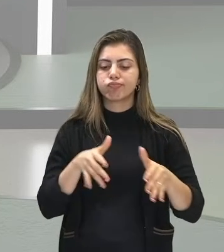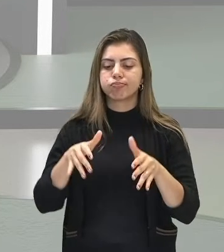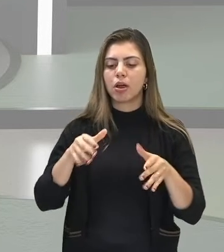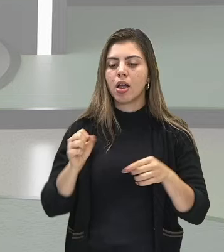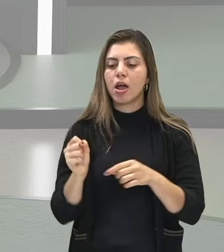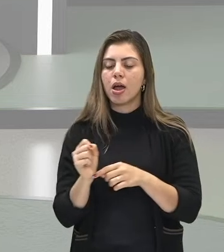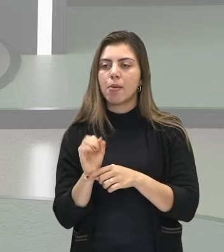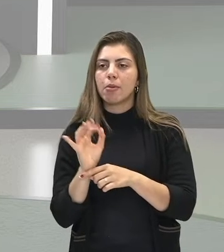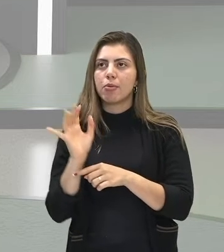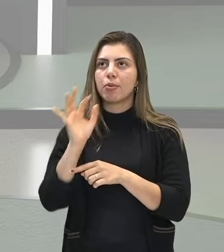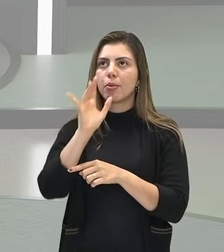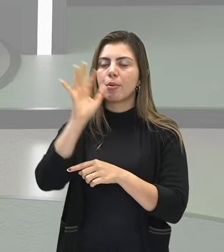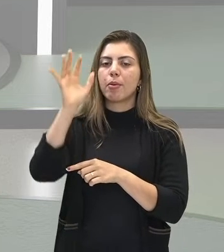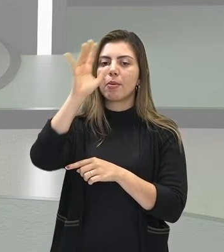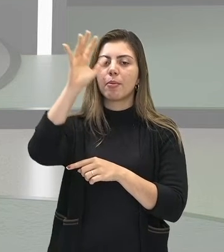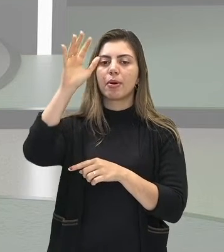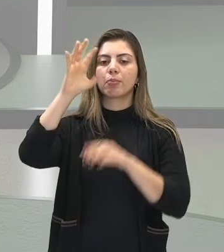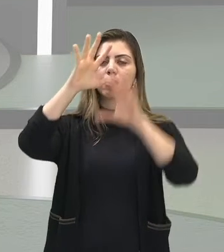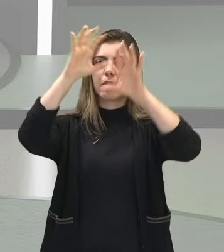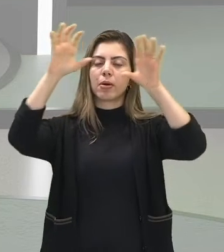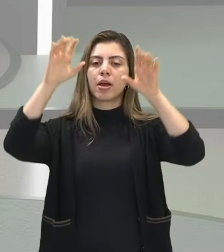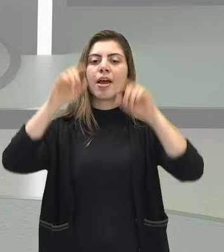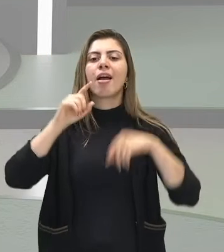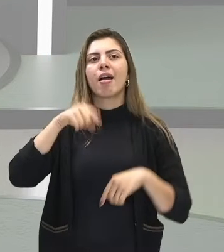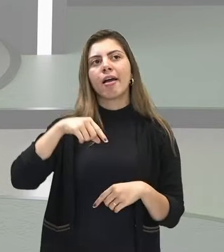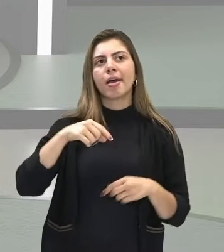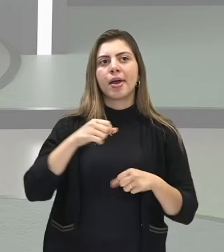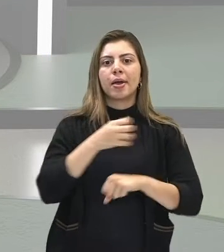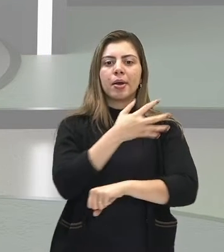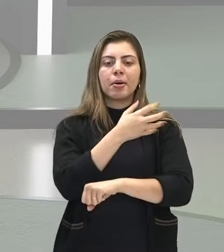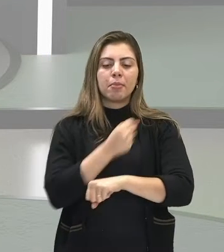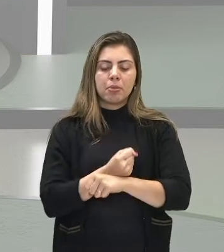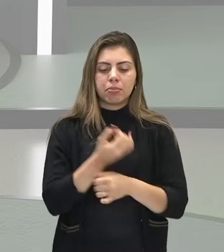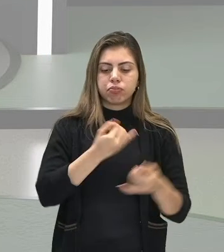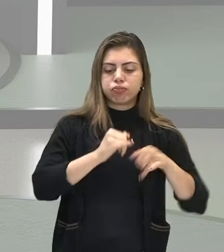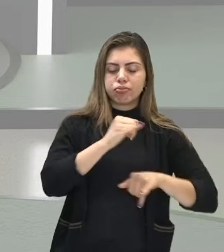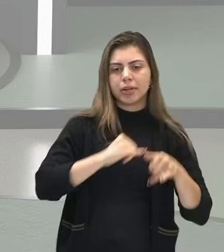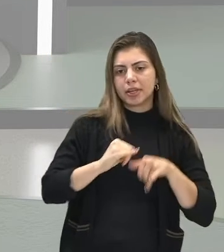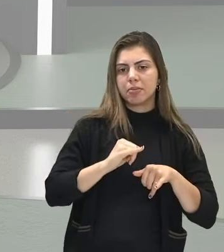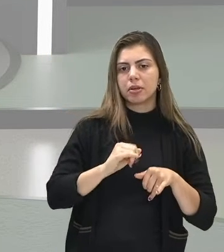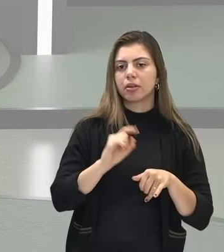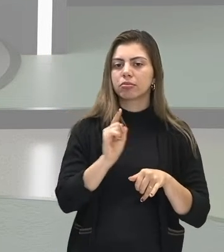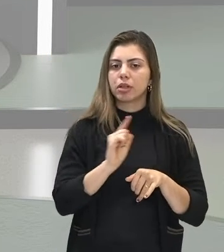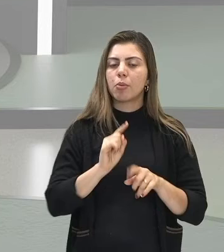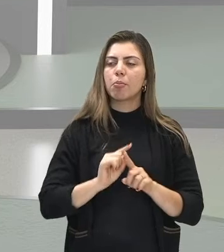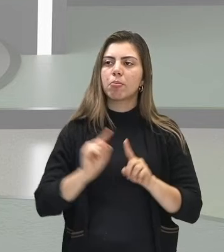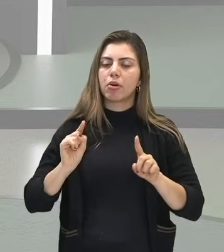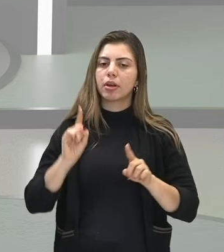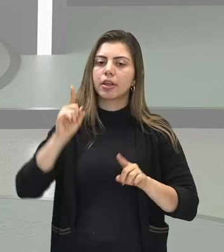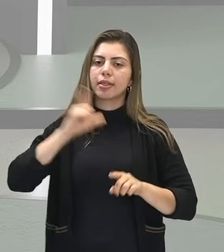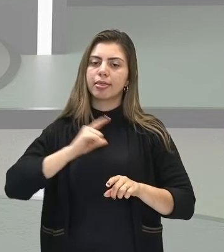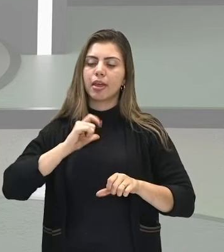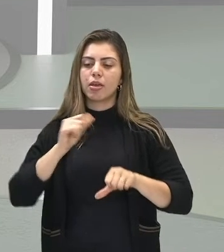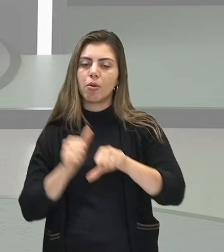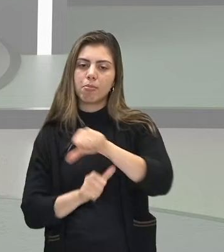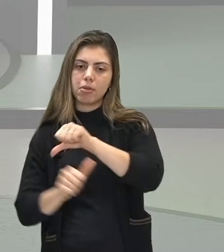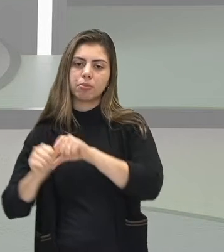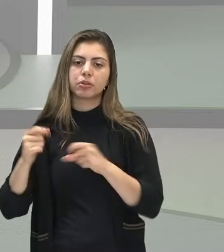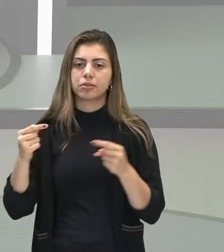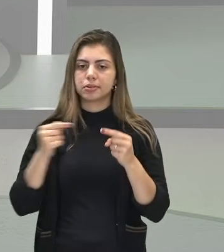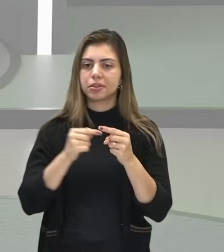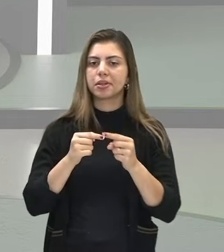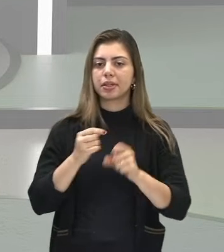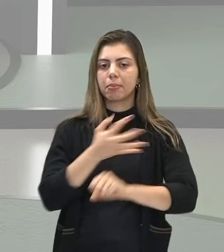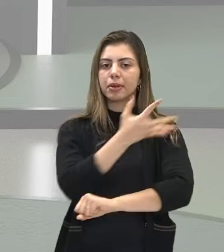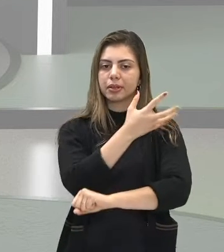reação química, mas uma mudança de estado físico, é um processo endotérmico,